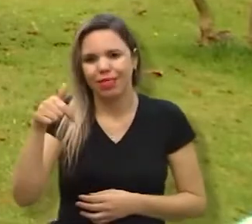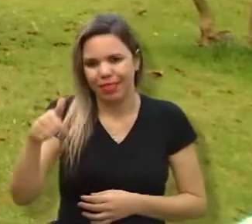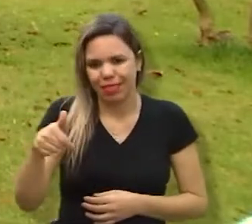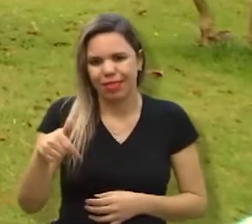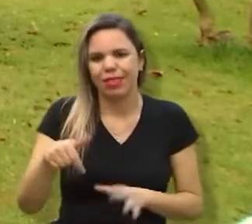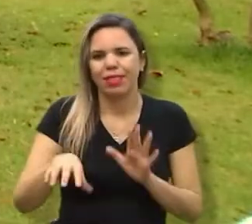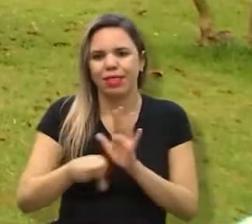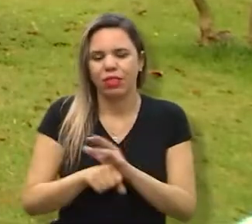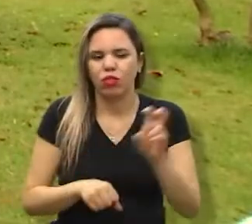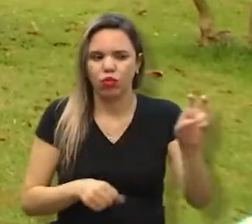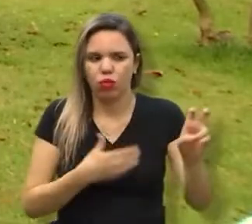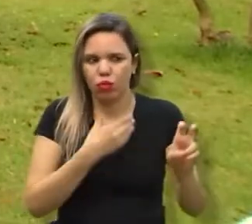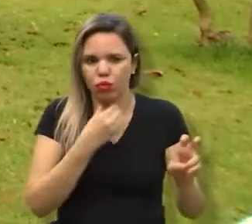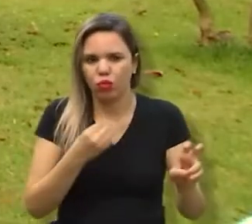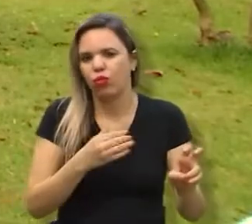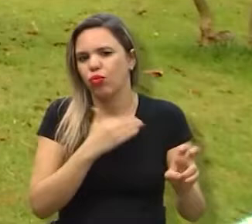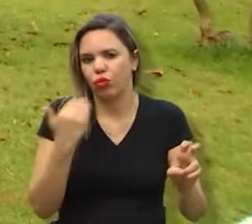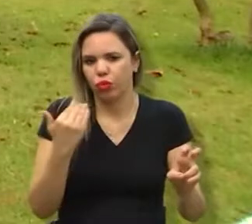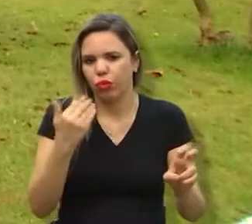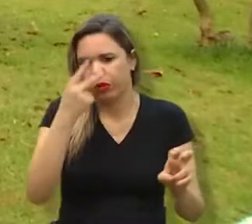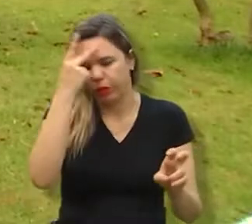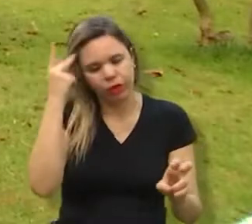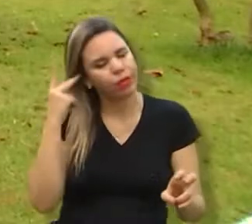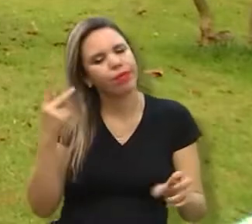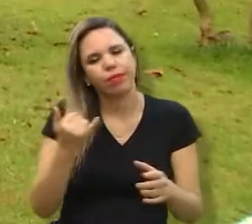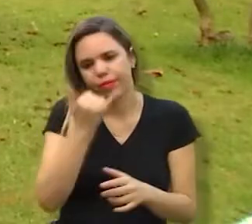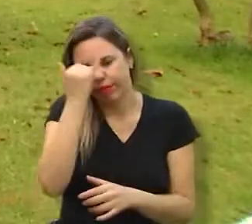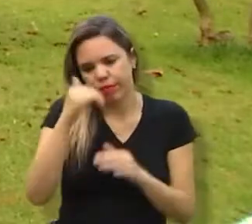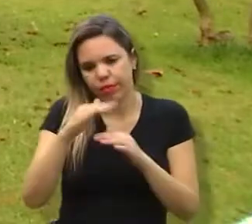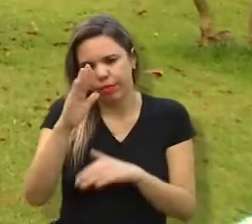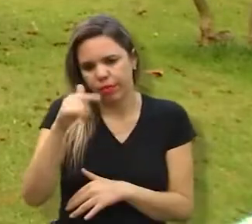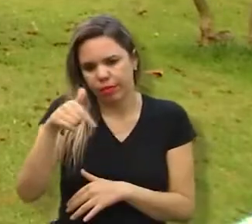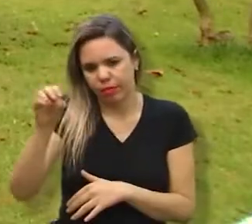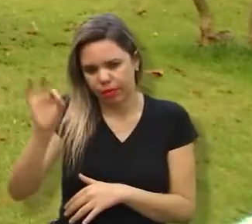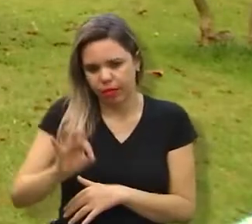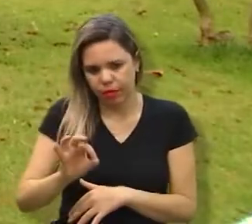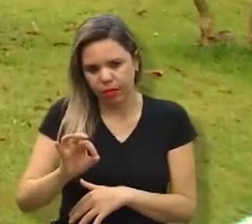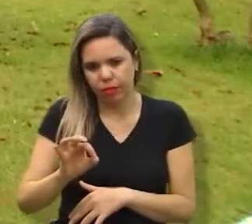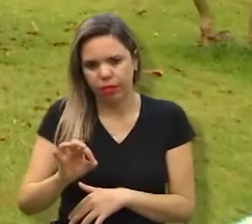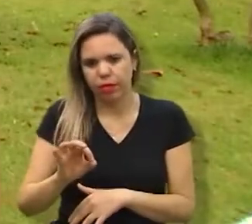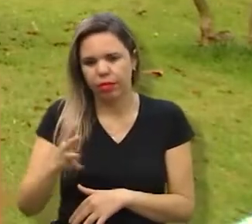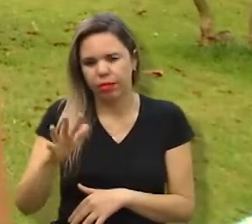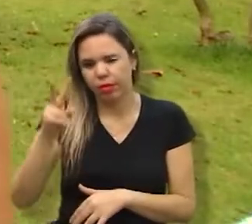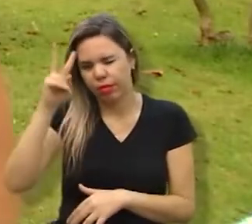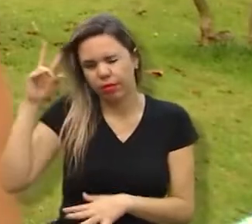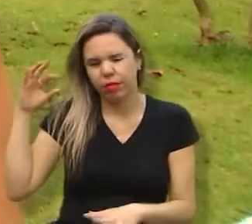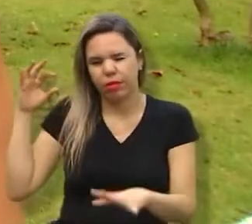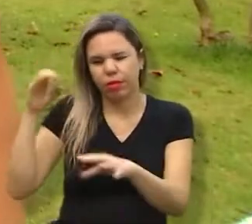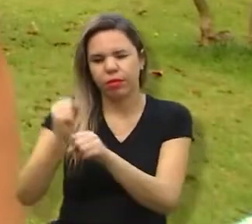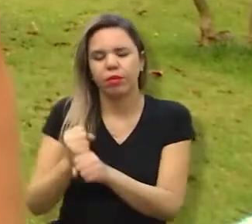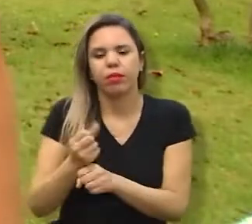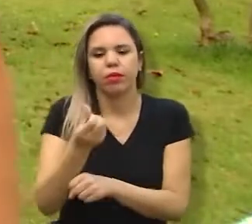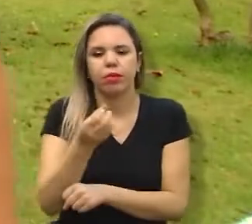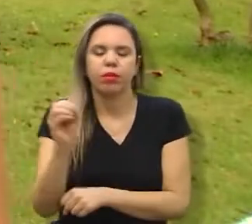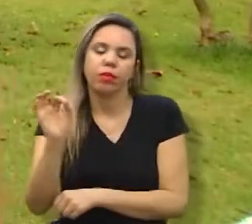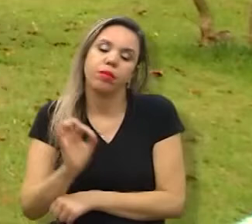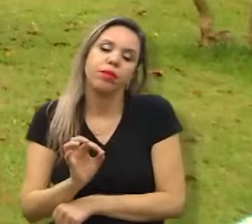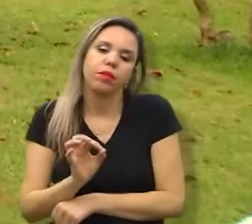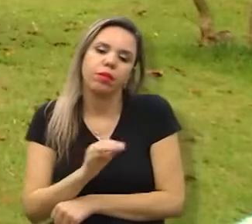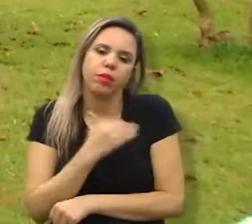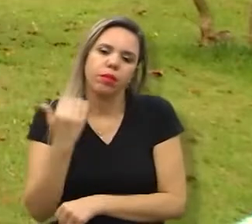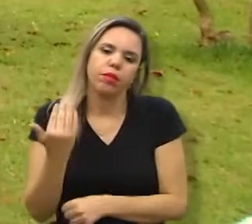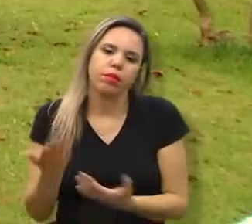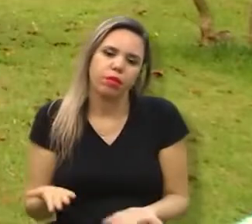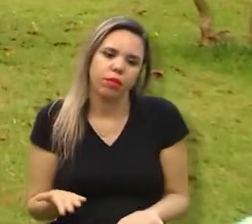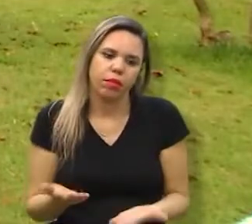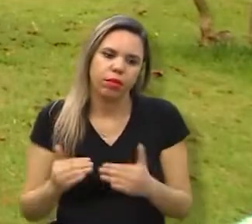foram 7 casos com 5 óbitos. Então, uma letalidade acima de 70%. A nossa média histórica é